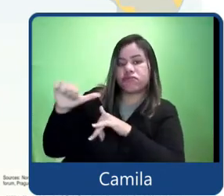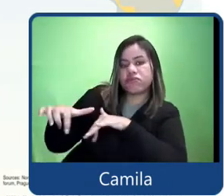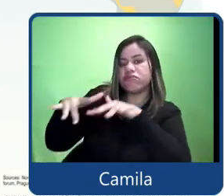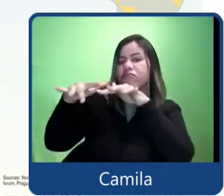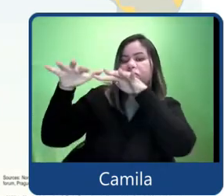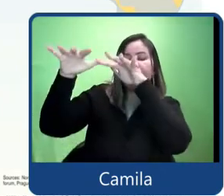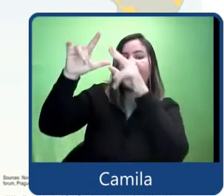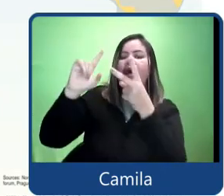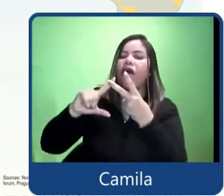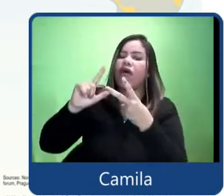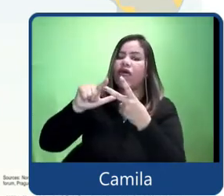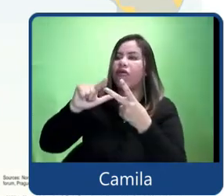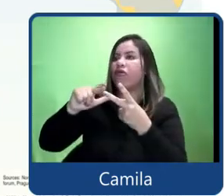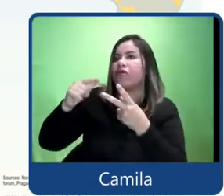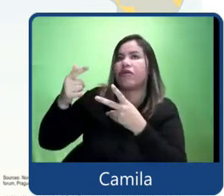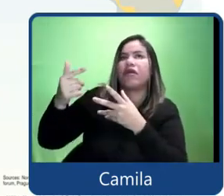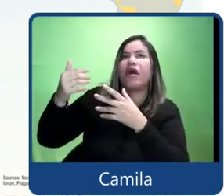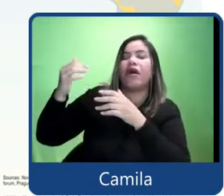na literatura.